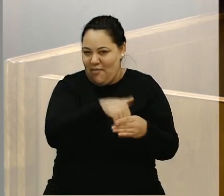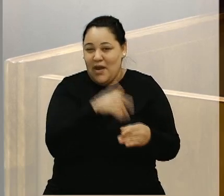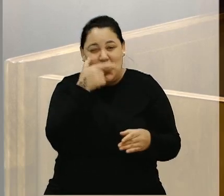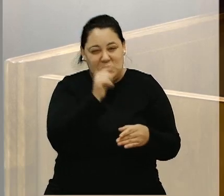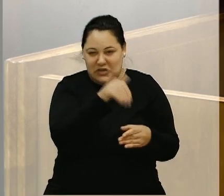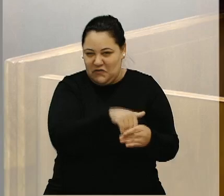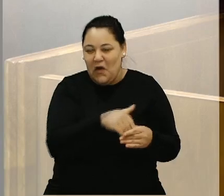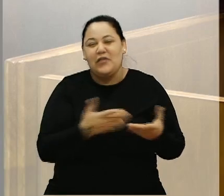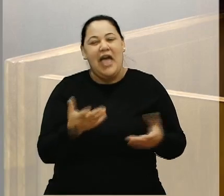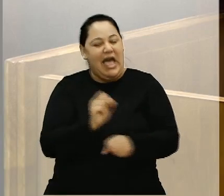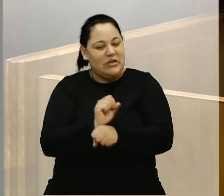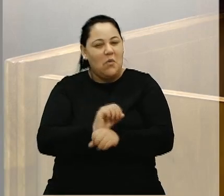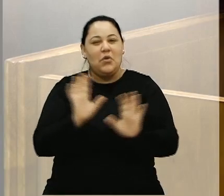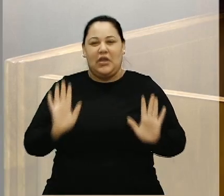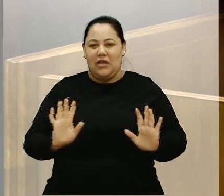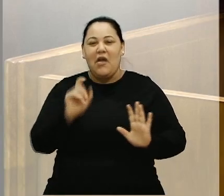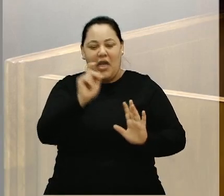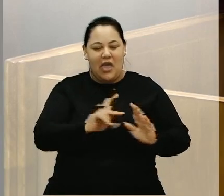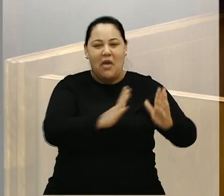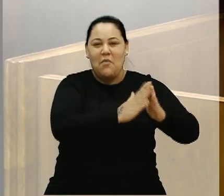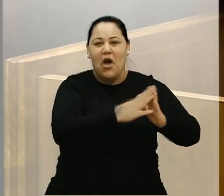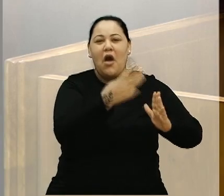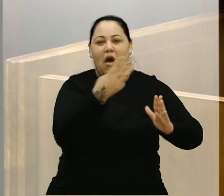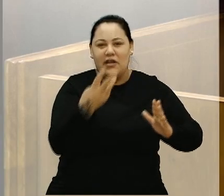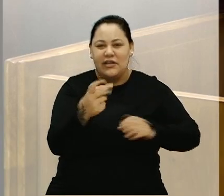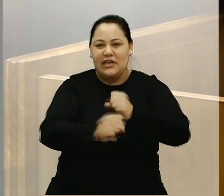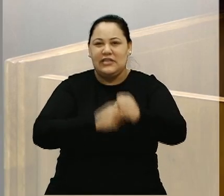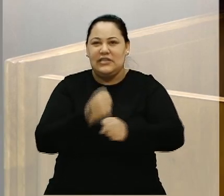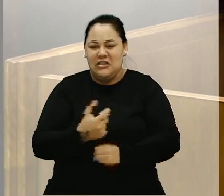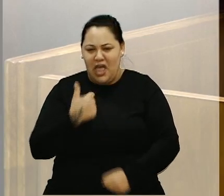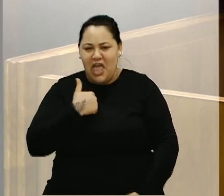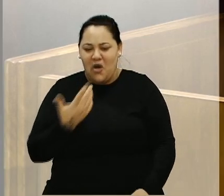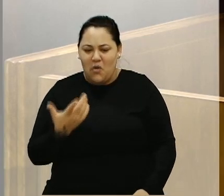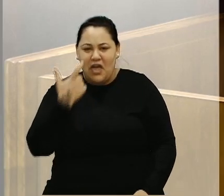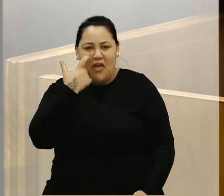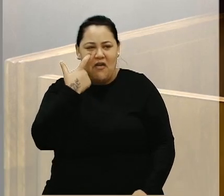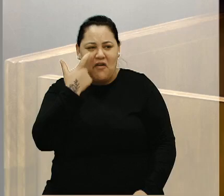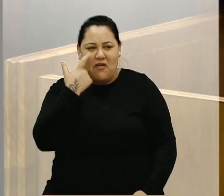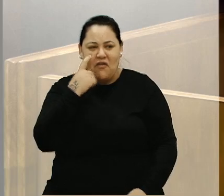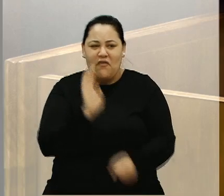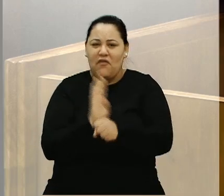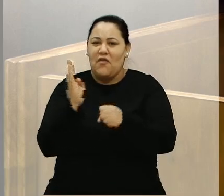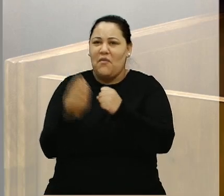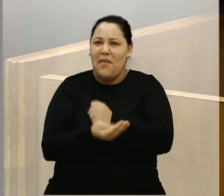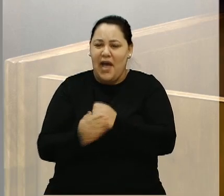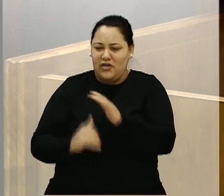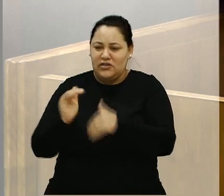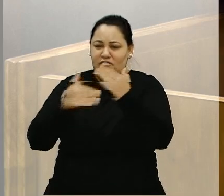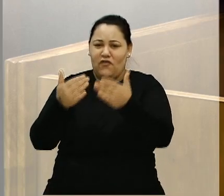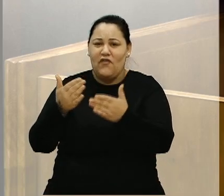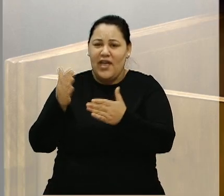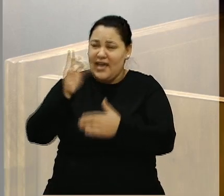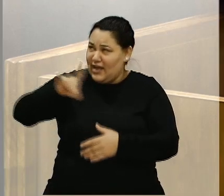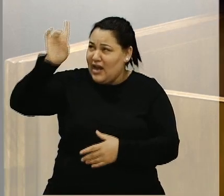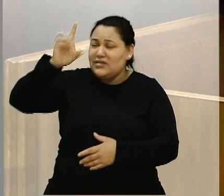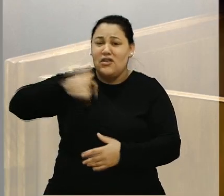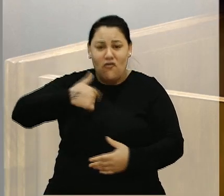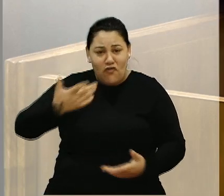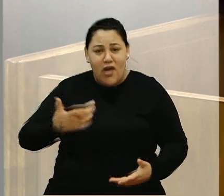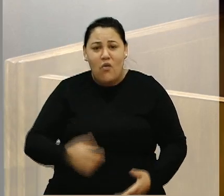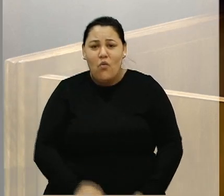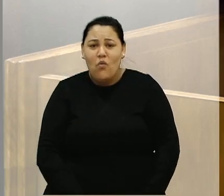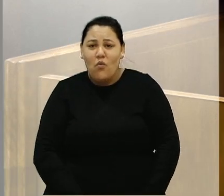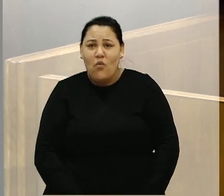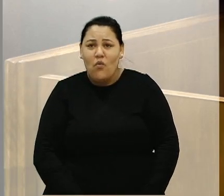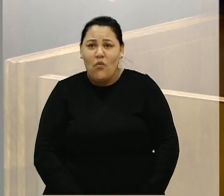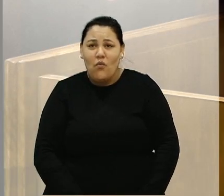só um pouquinho. Quem mora lá há 43 anos sou eu. Quem viu o Monte Carmelo crescer, graças a Deus, fui eu.